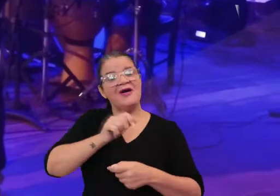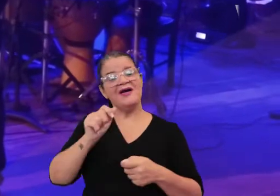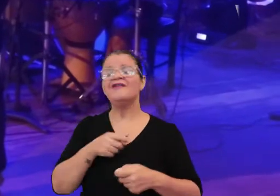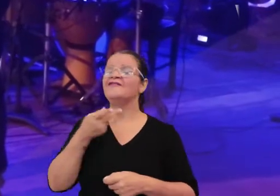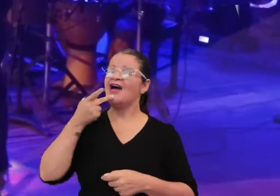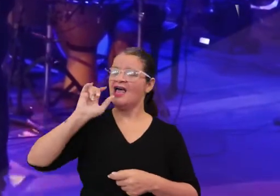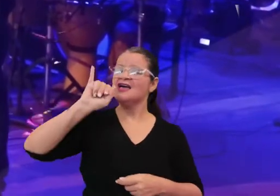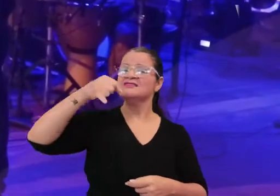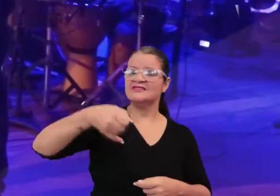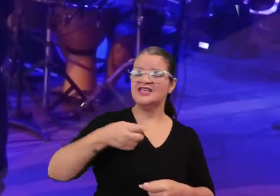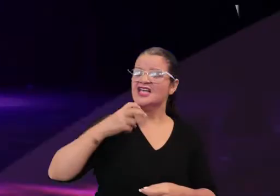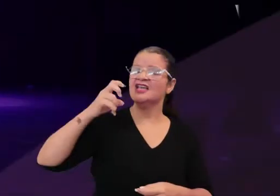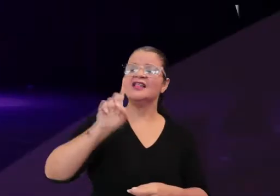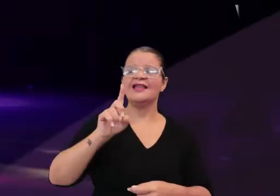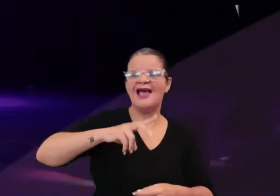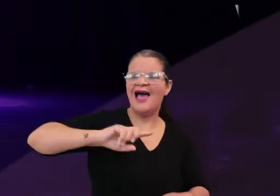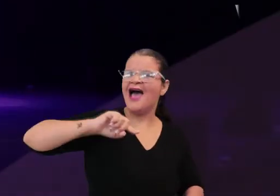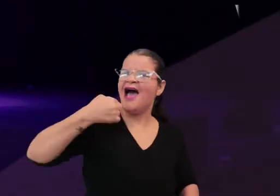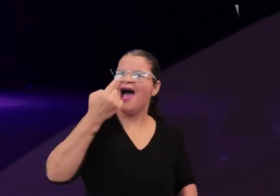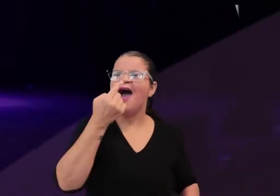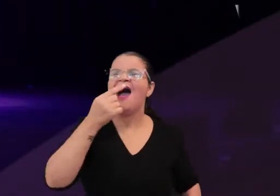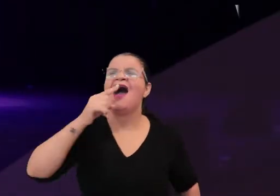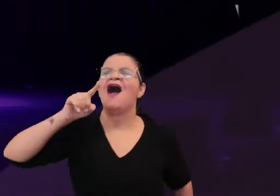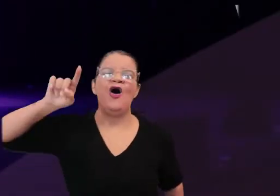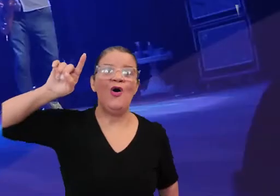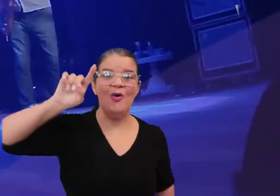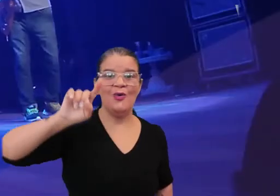ama, fala sim, grita não. Não!